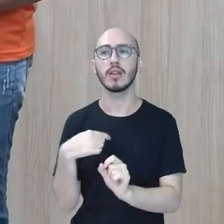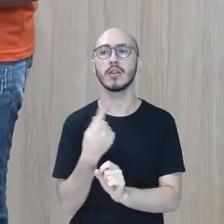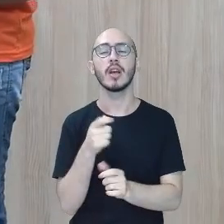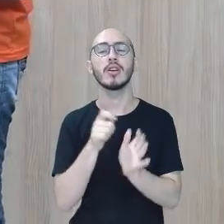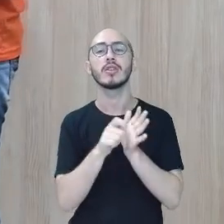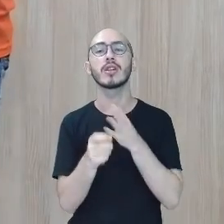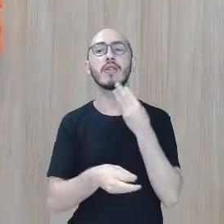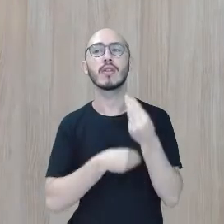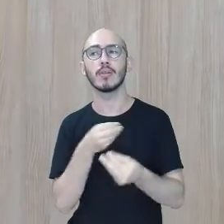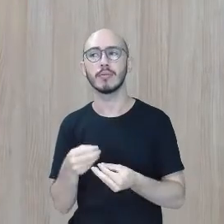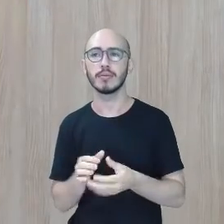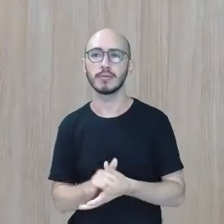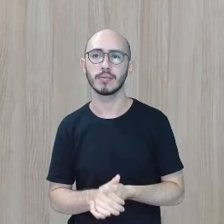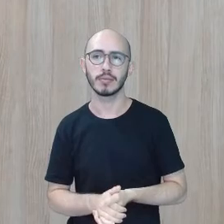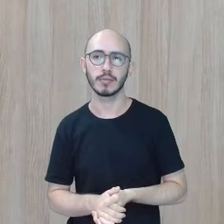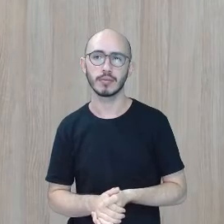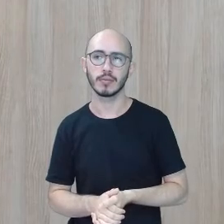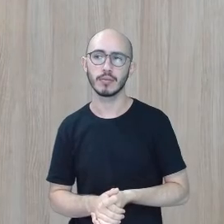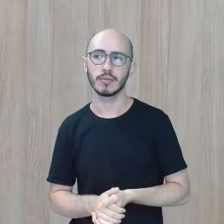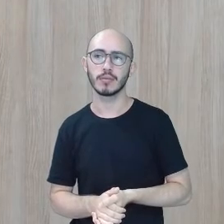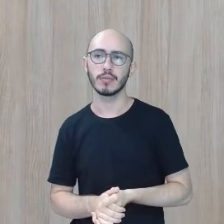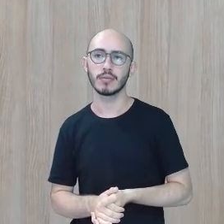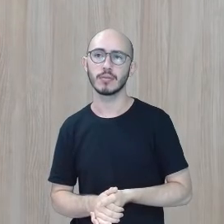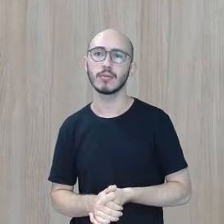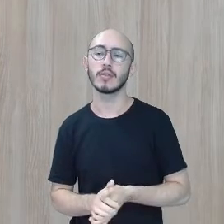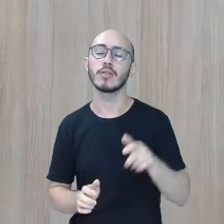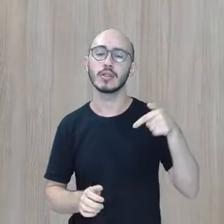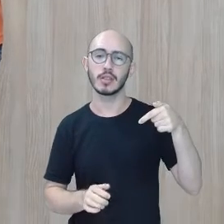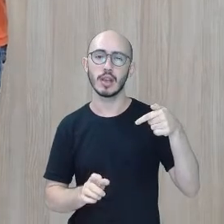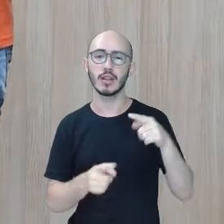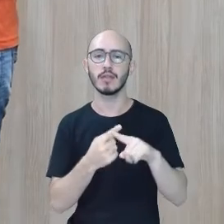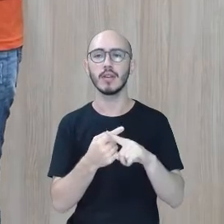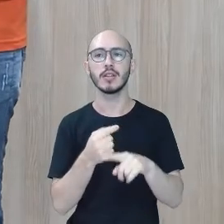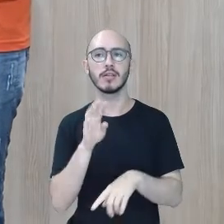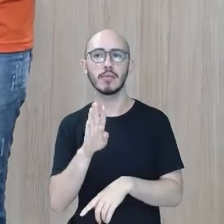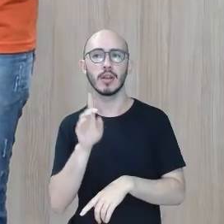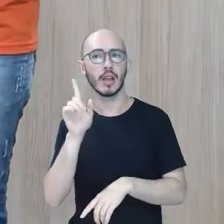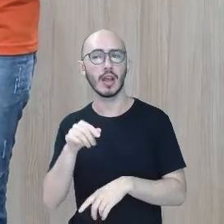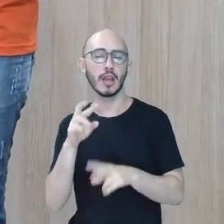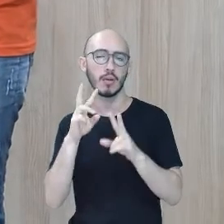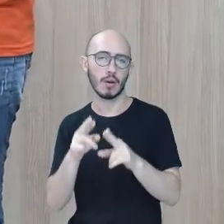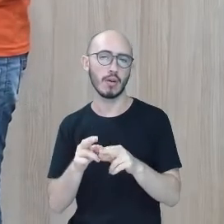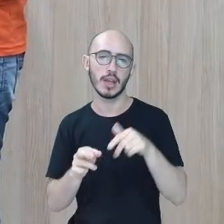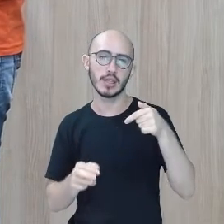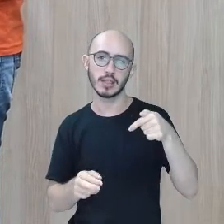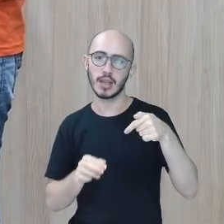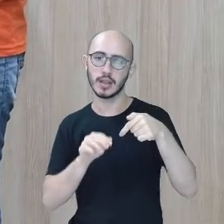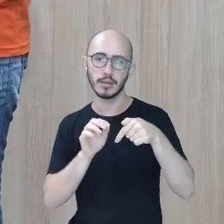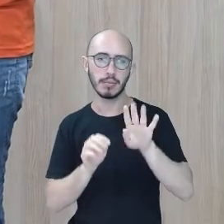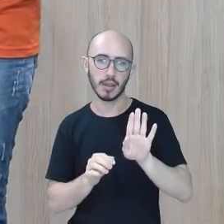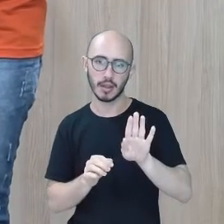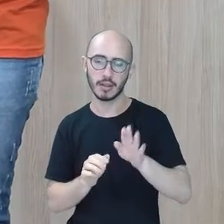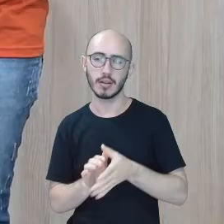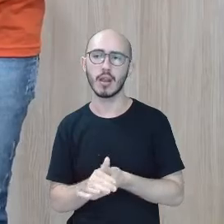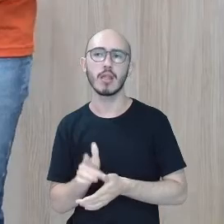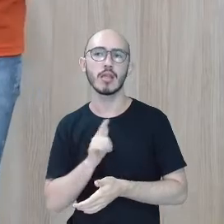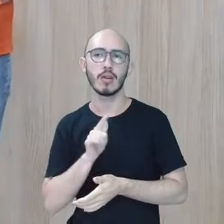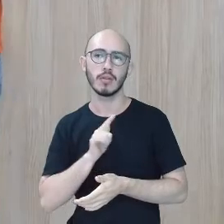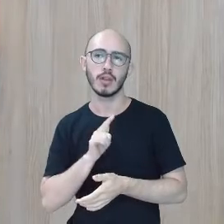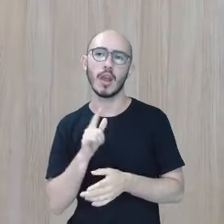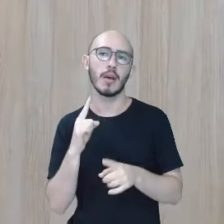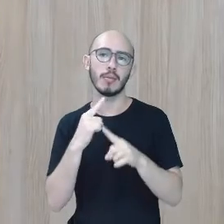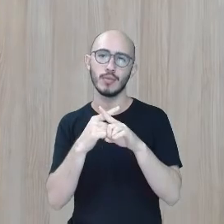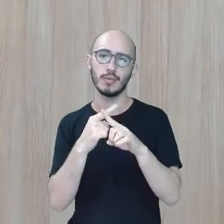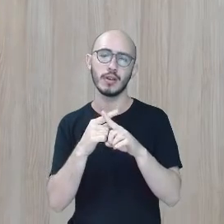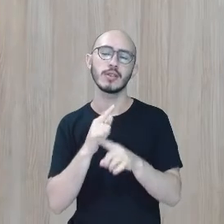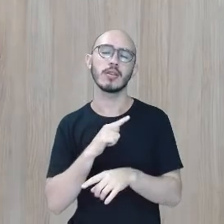da seguinte forma. Eu tenho que 7 vezes B é igual a 7B, certo? Existe uma multiplicação aí entre o 7